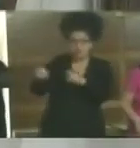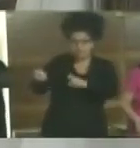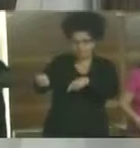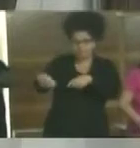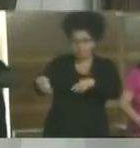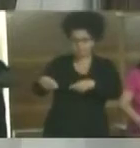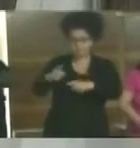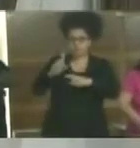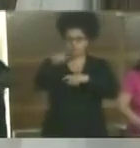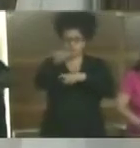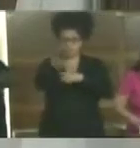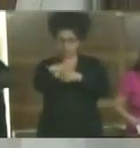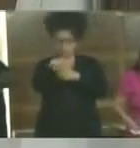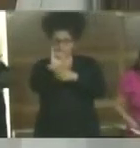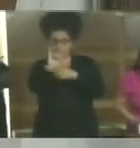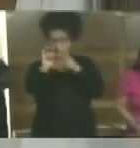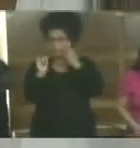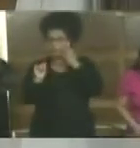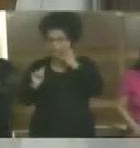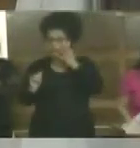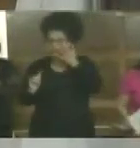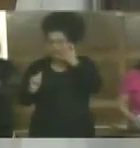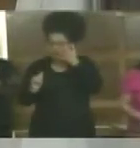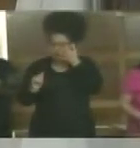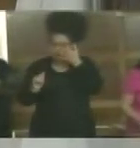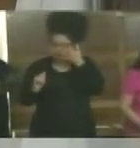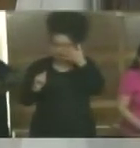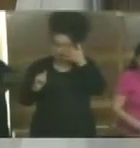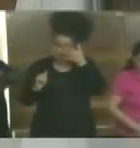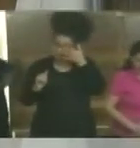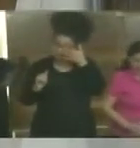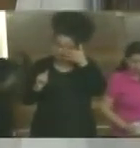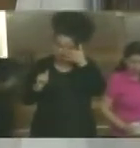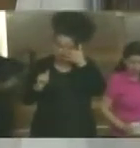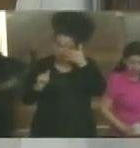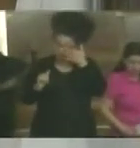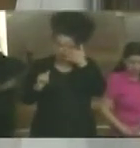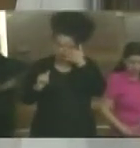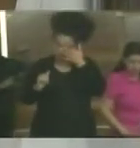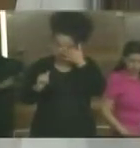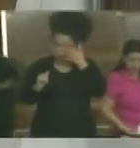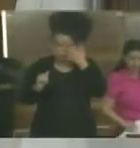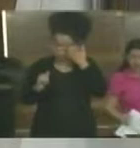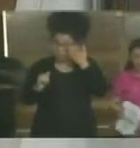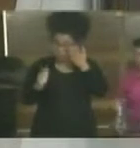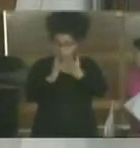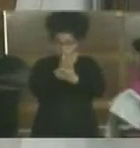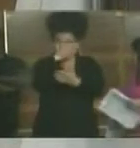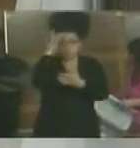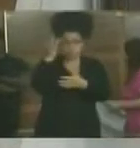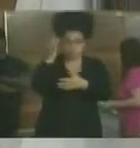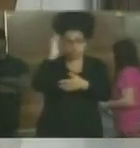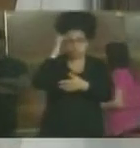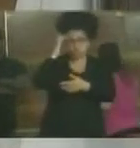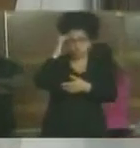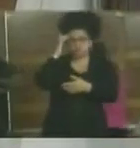Bracuí, embora seja próximo. Alguns acharam distantes demais, mas eu achei até próximo. Crianças